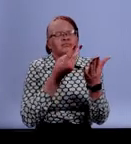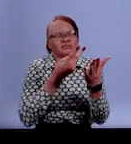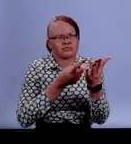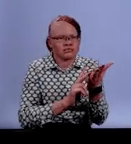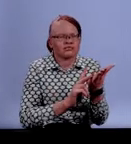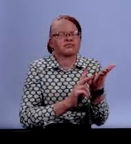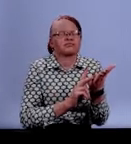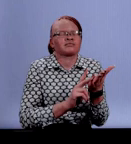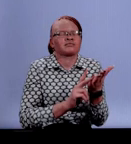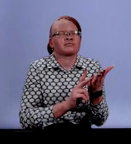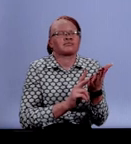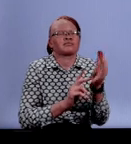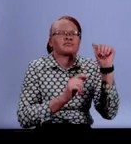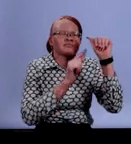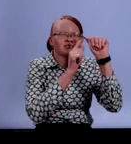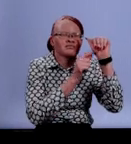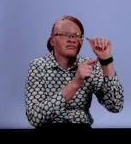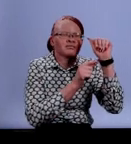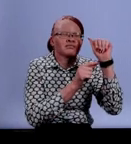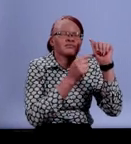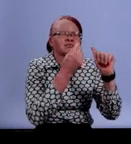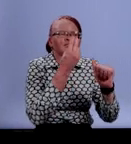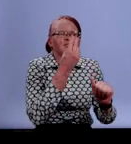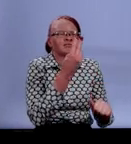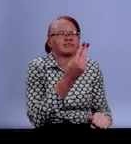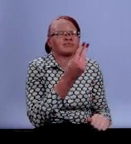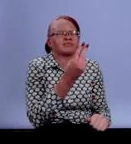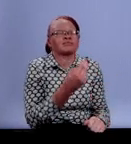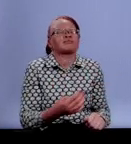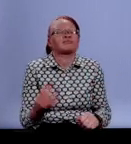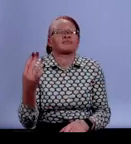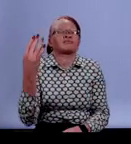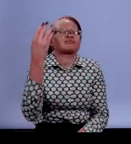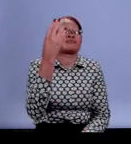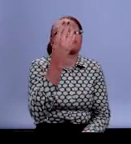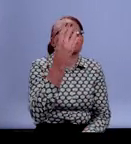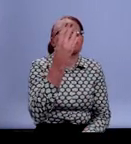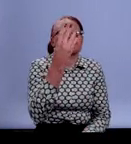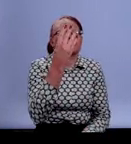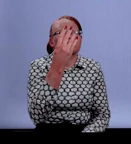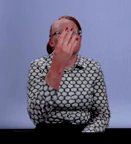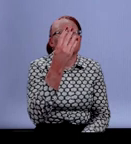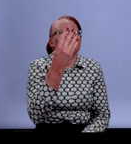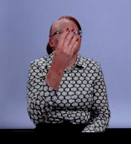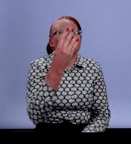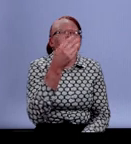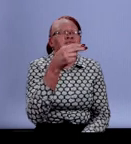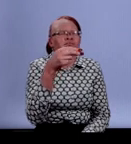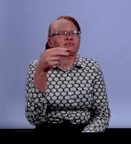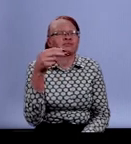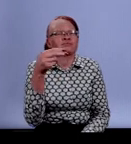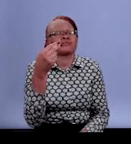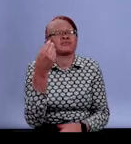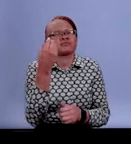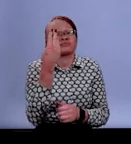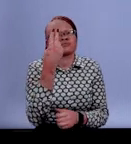das seguintes potências Arena a 2 elevado a quatro então dois e levanta